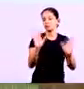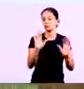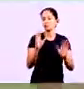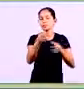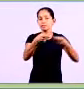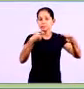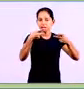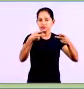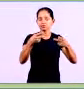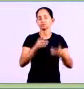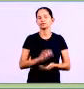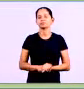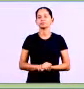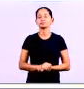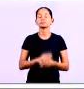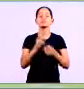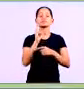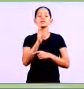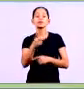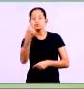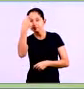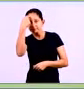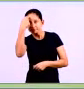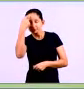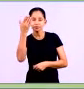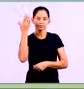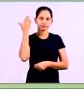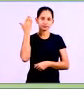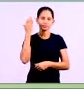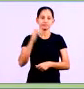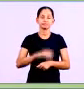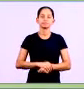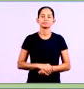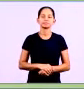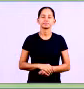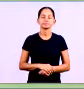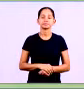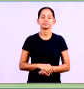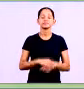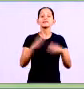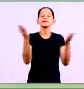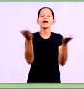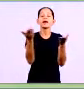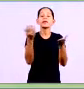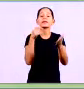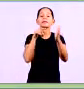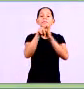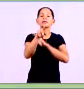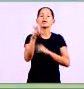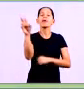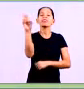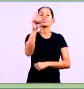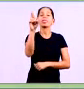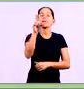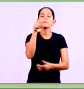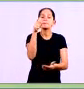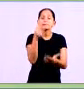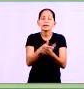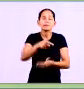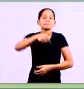Vamos aqui, continuar a nossa ideia. Então assim, qual a pergunta que quem paga mais